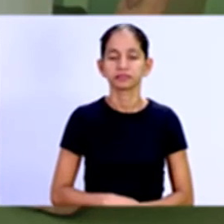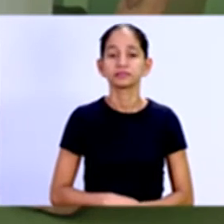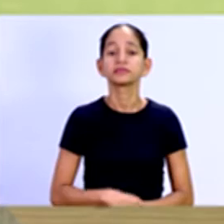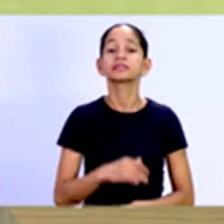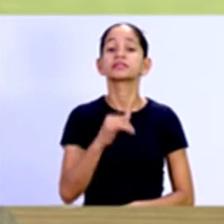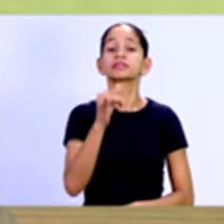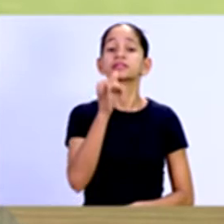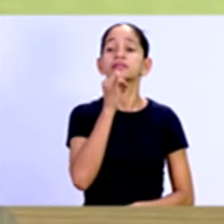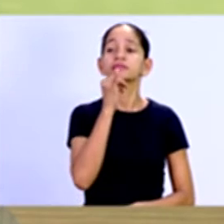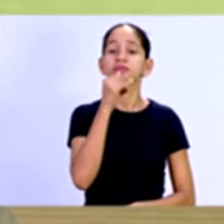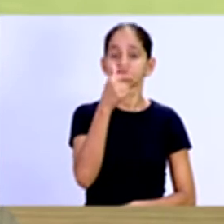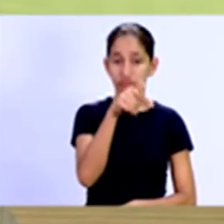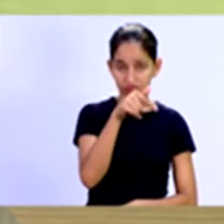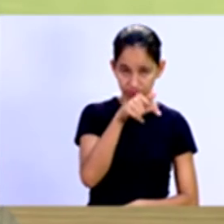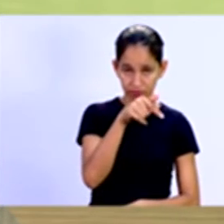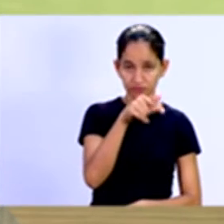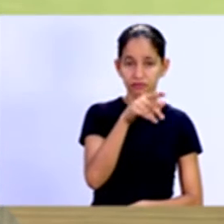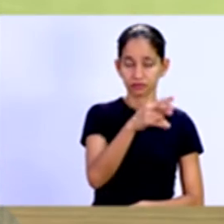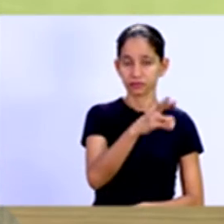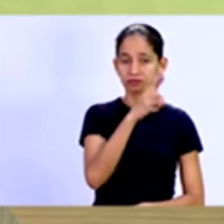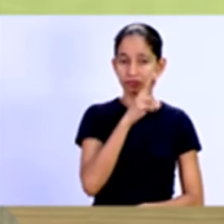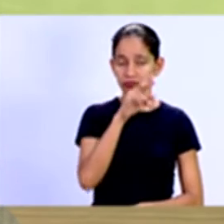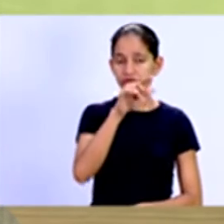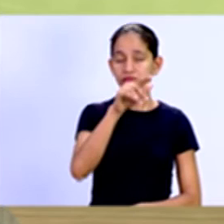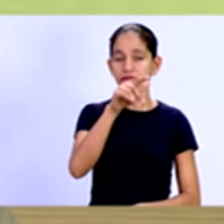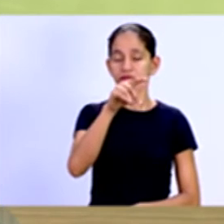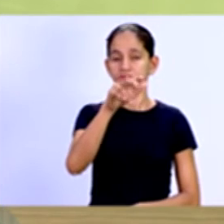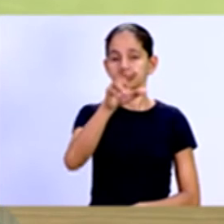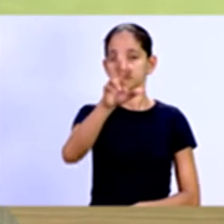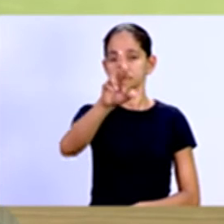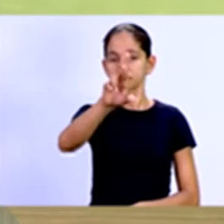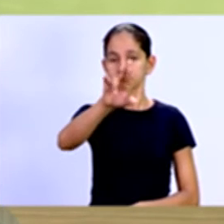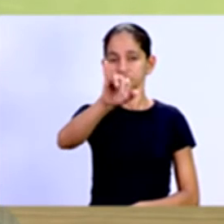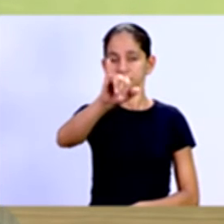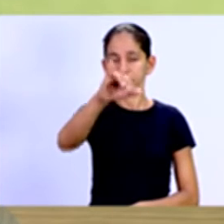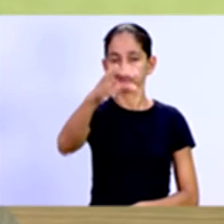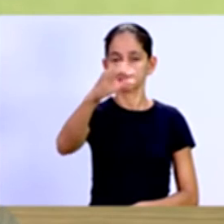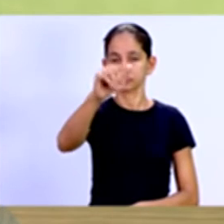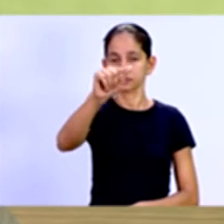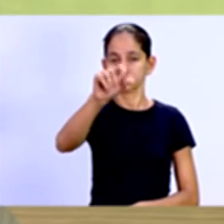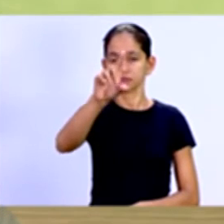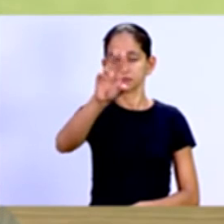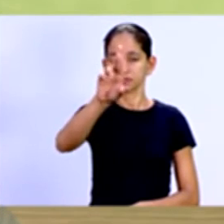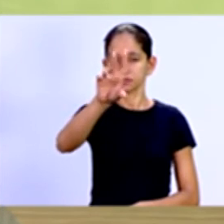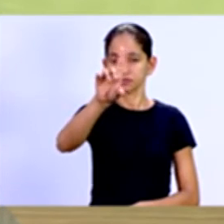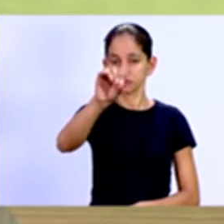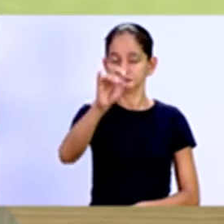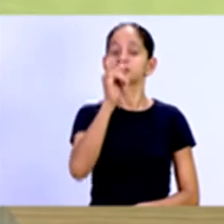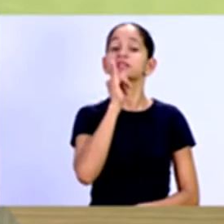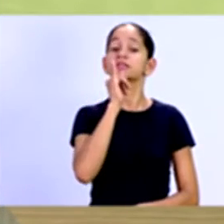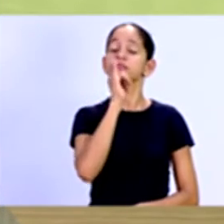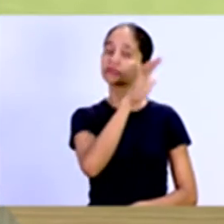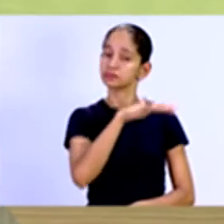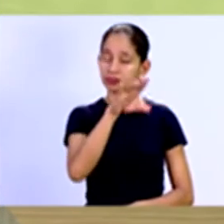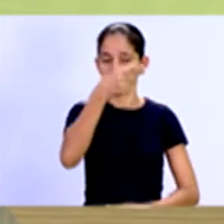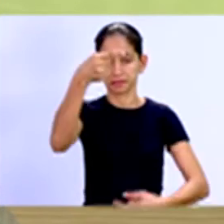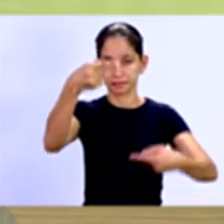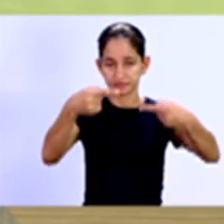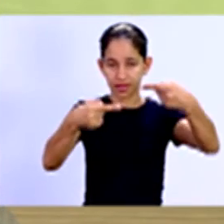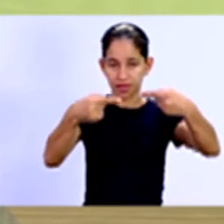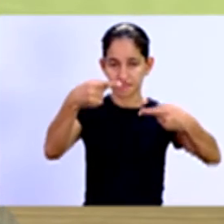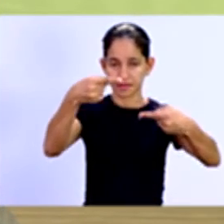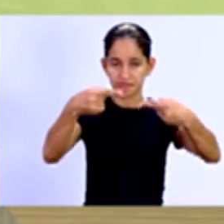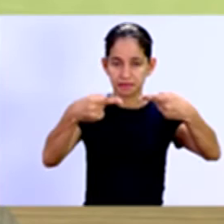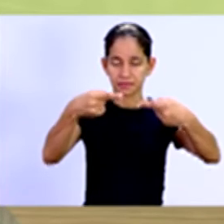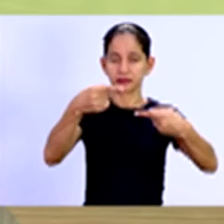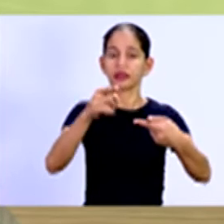Ainda nessa questão do Ricardo e da Rosângela, ele quer dizer o seguinte: penso eu que seja, o político querendo se eleger,